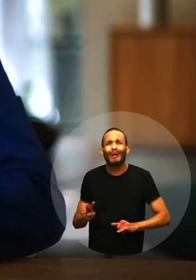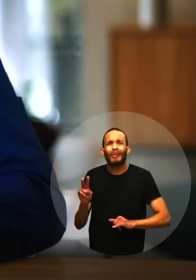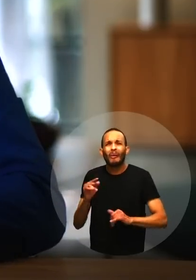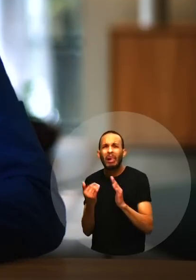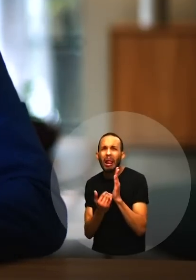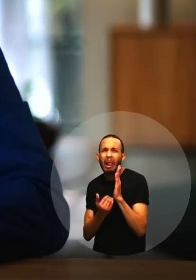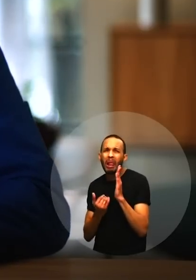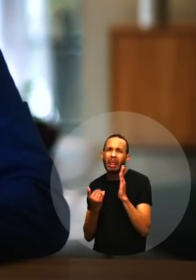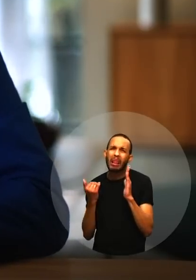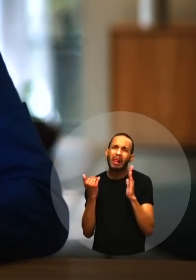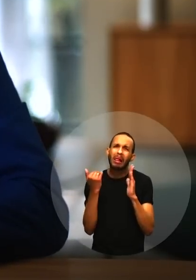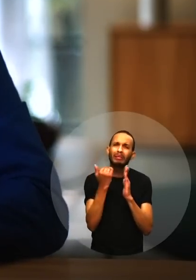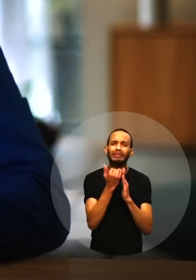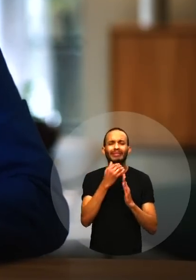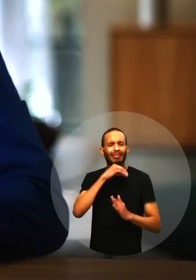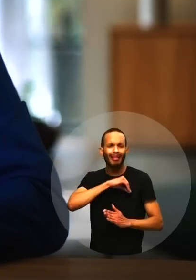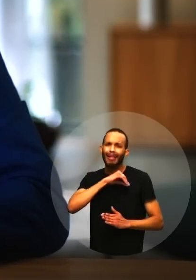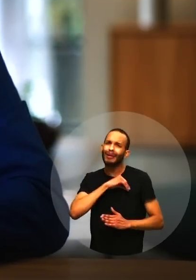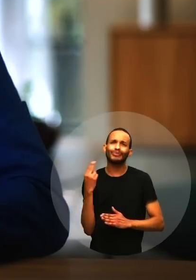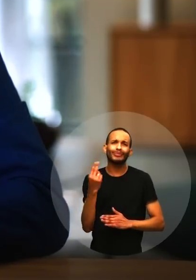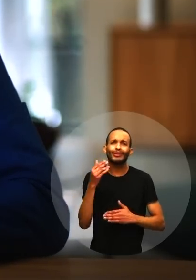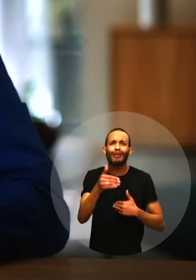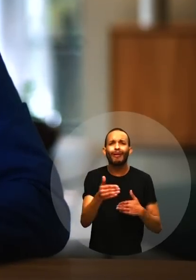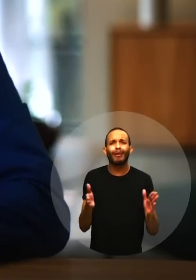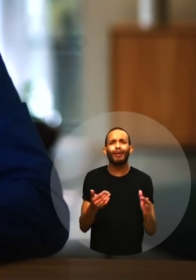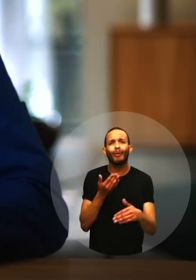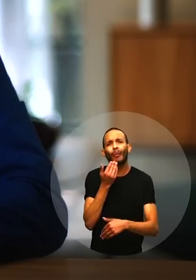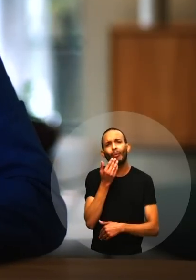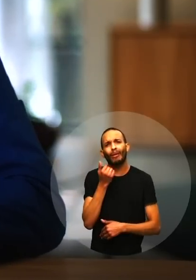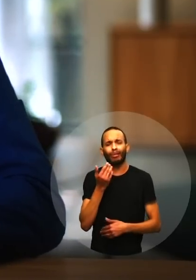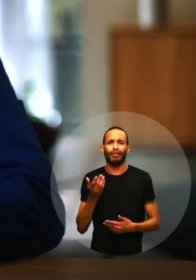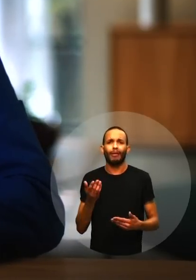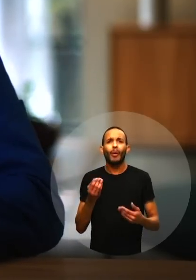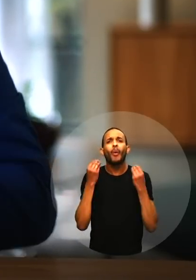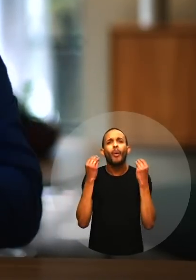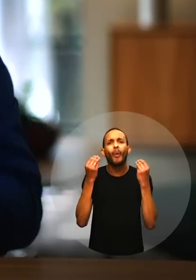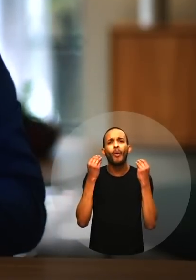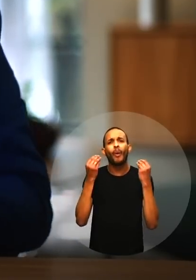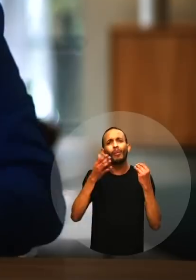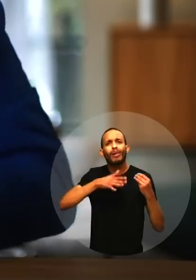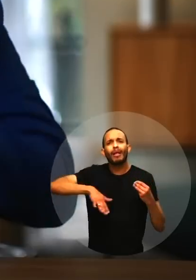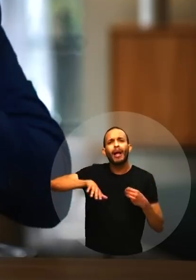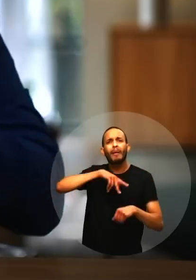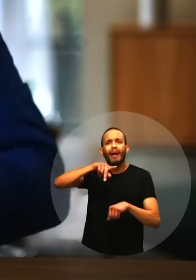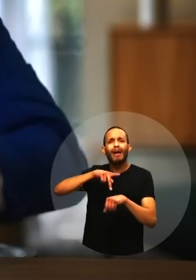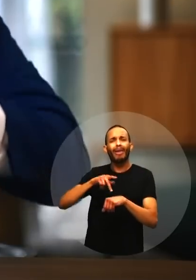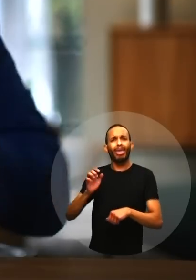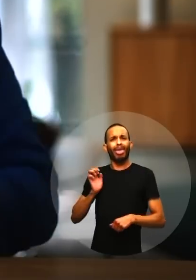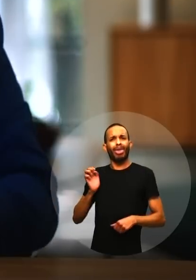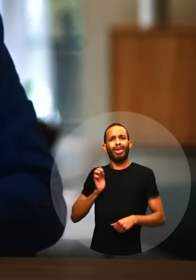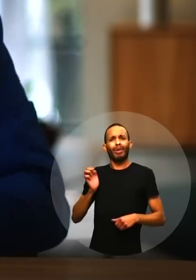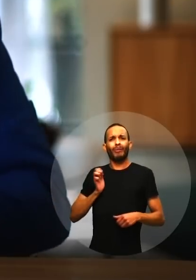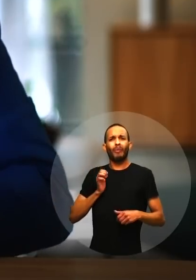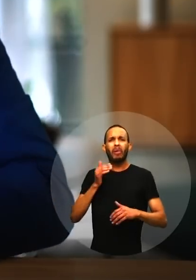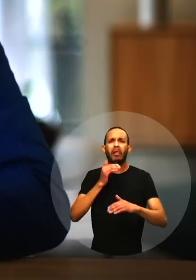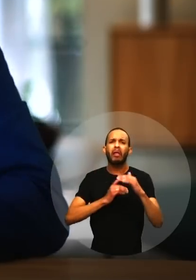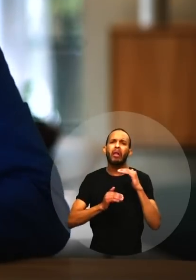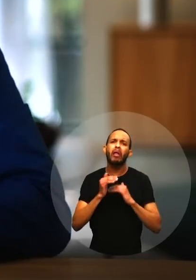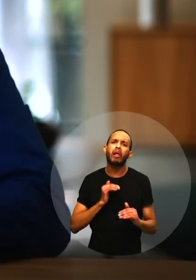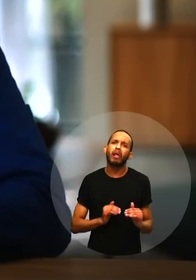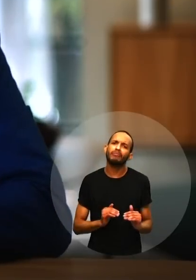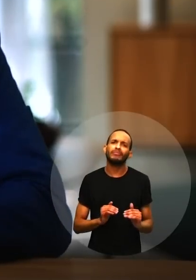com os preços que não param de subir E com o salário que mal dá para uma cesta básica Como é que esse país tão rico